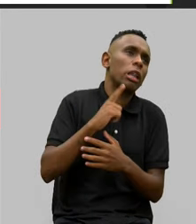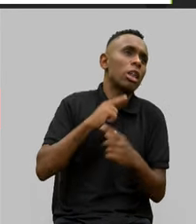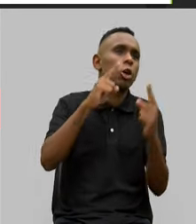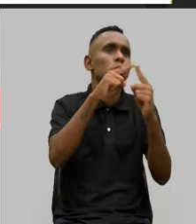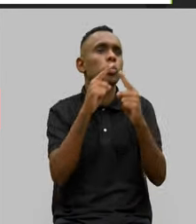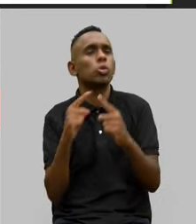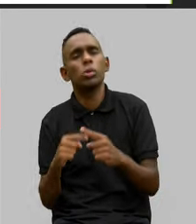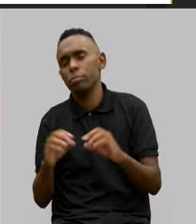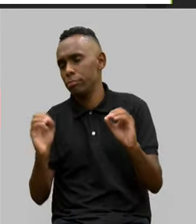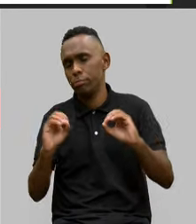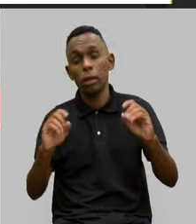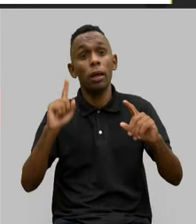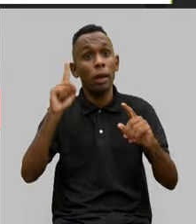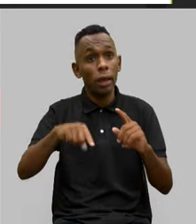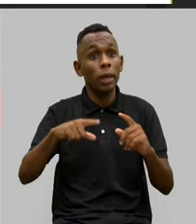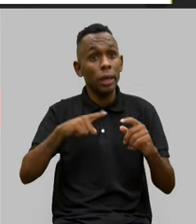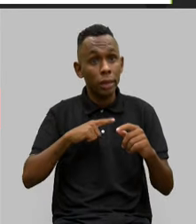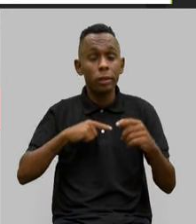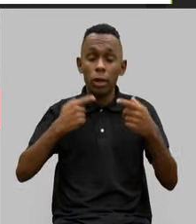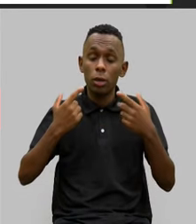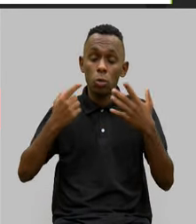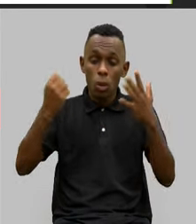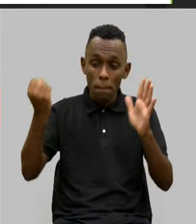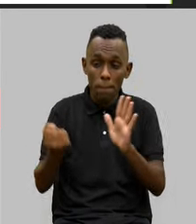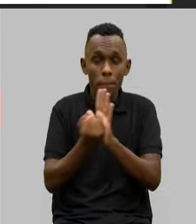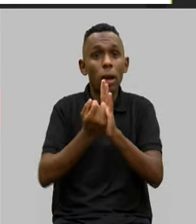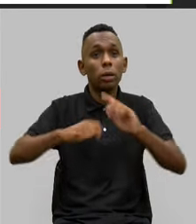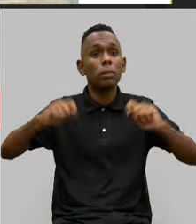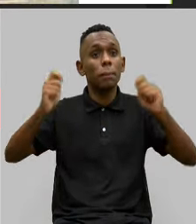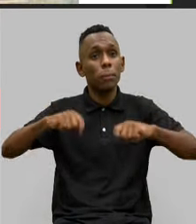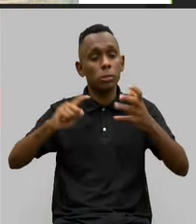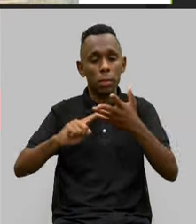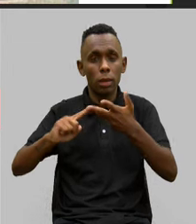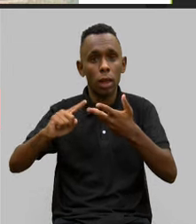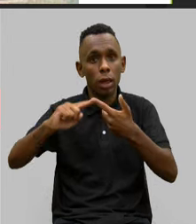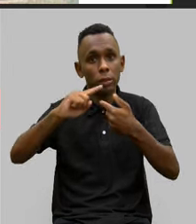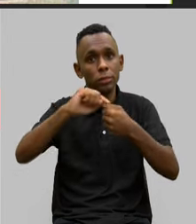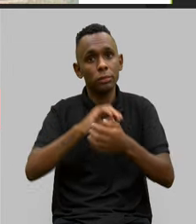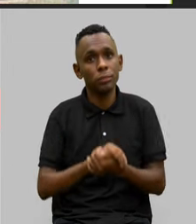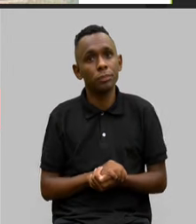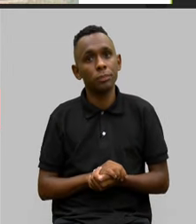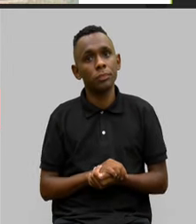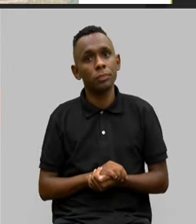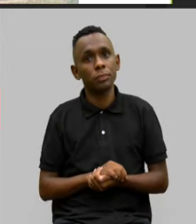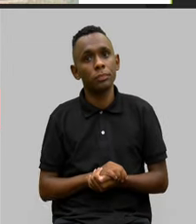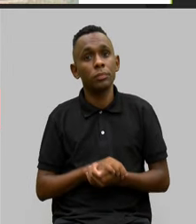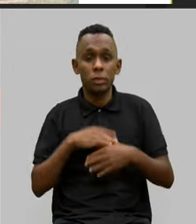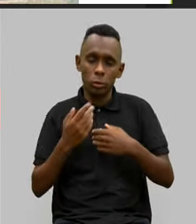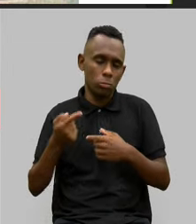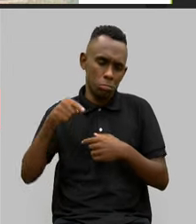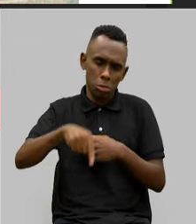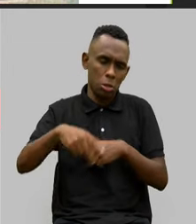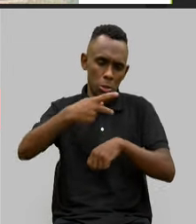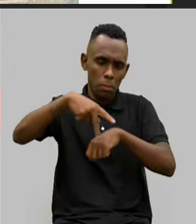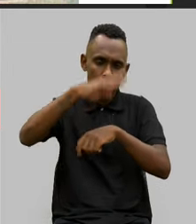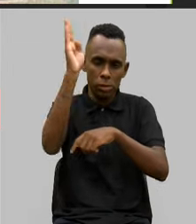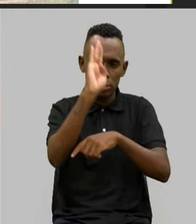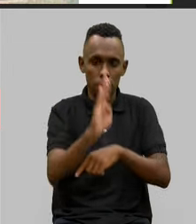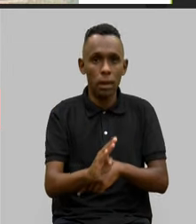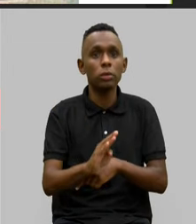aquele não é porque ela tem um conjunto de possibilidades muito bem e no Brasil ela